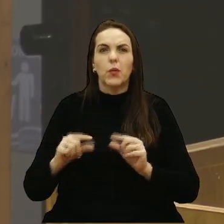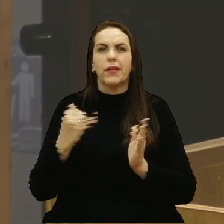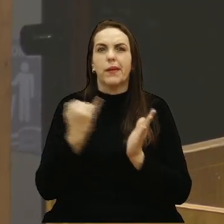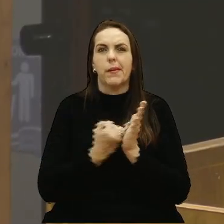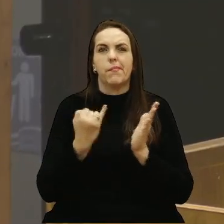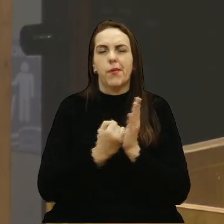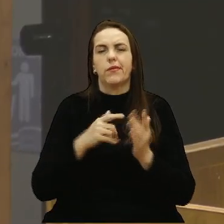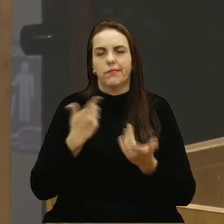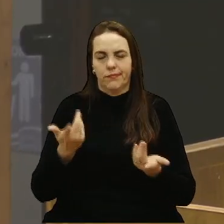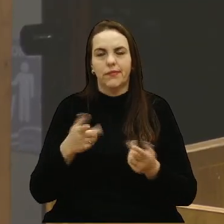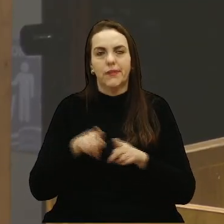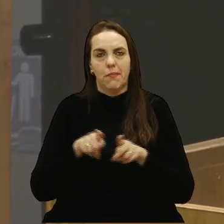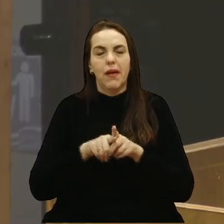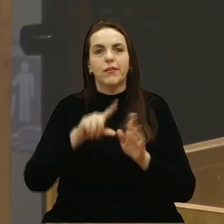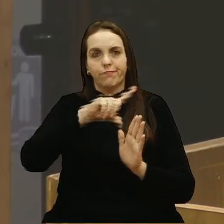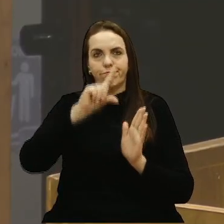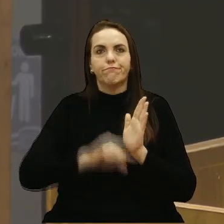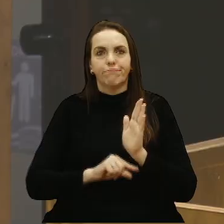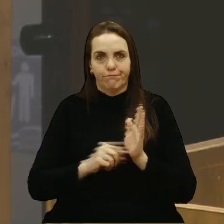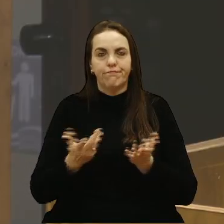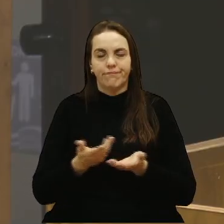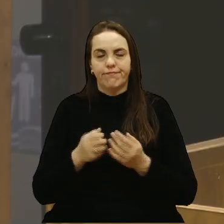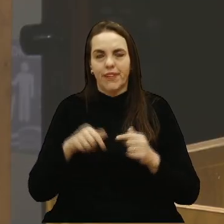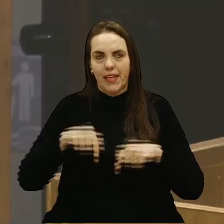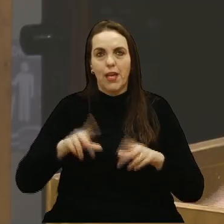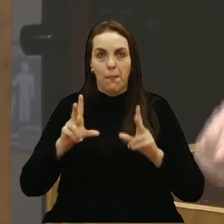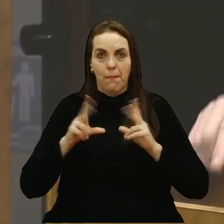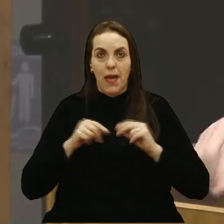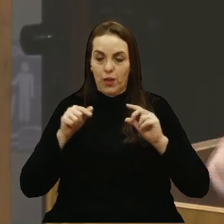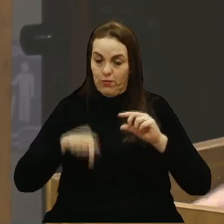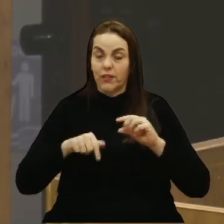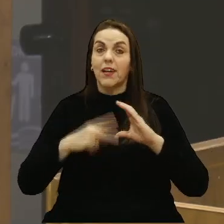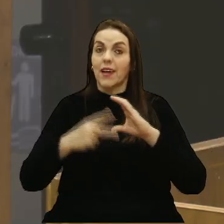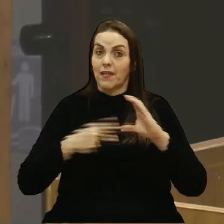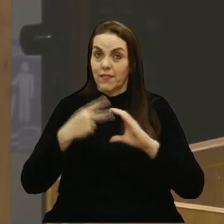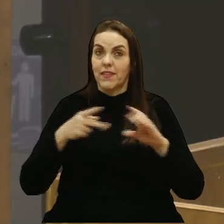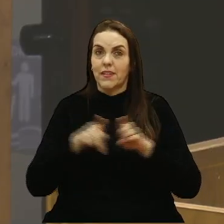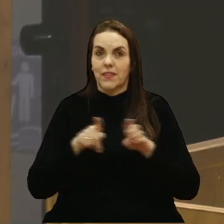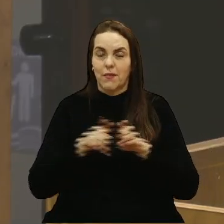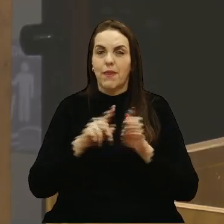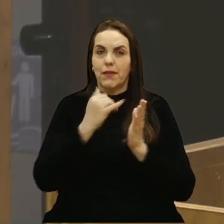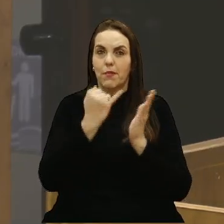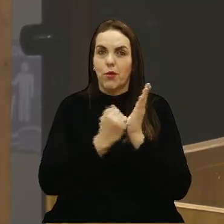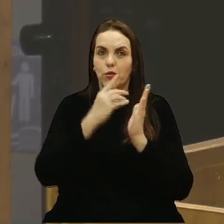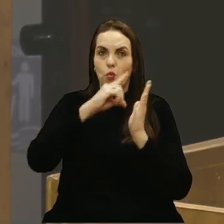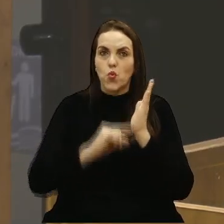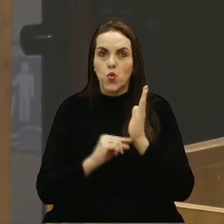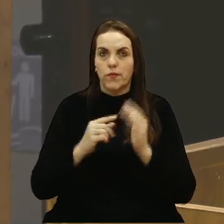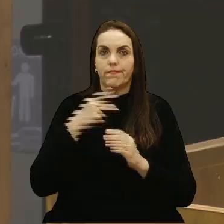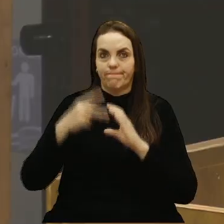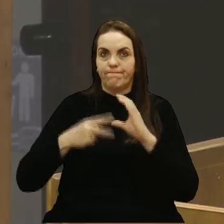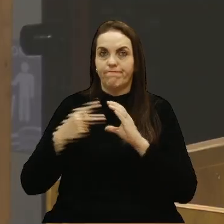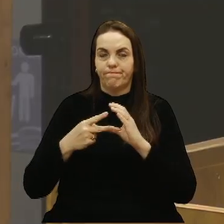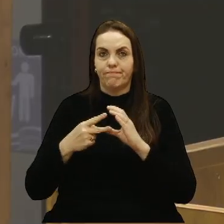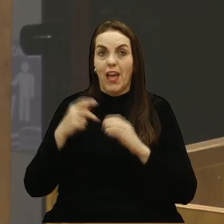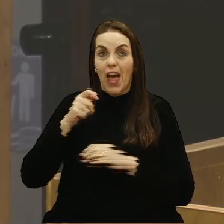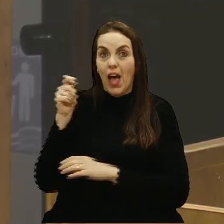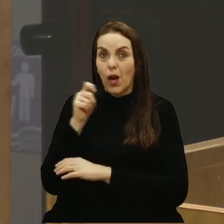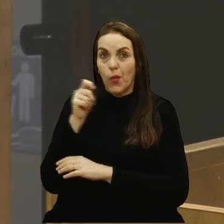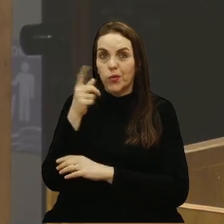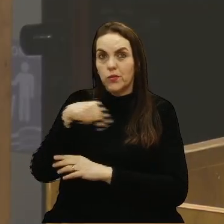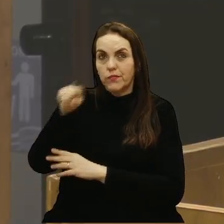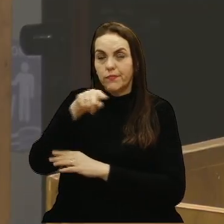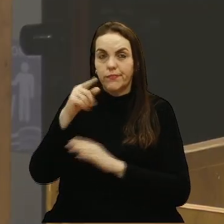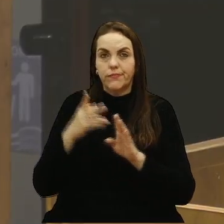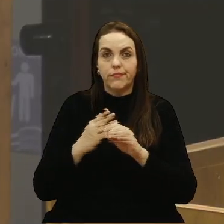mérito dessa casa, a redução da carga tributária em Caxias do Sul. Desde agosto, agora 1º de agosto, projeto aprovado por unanimidade pelos senhores,